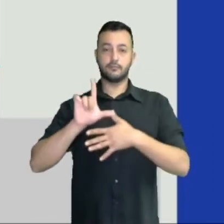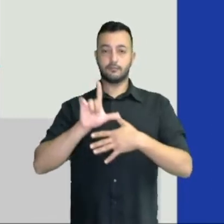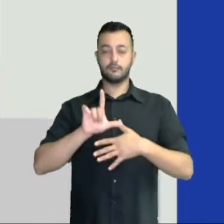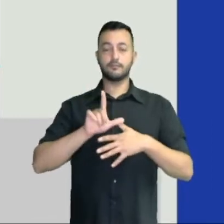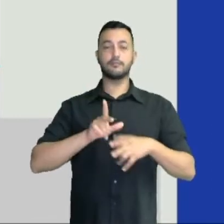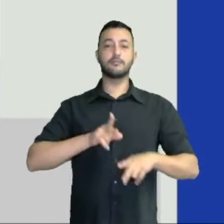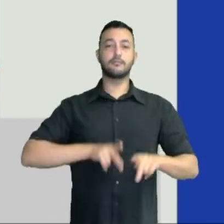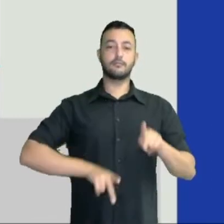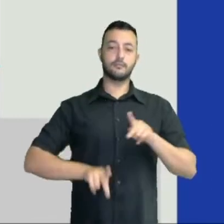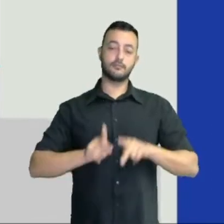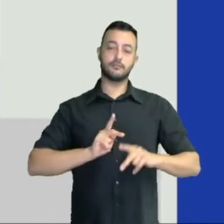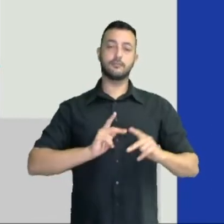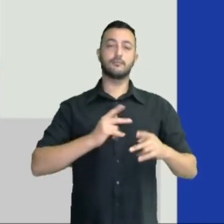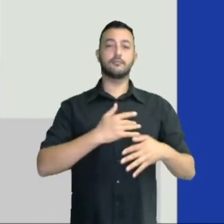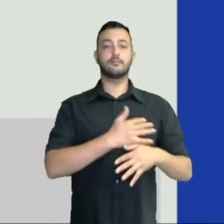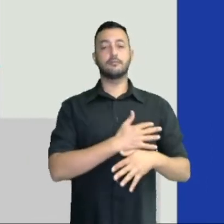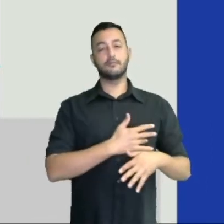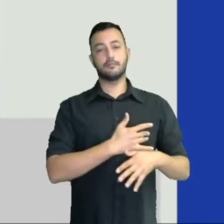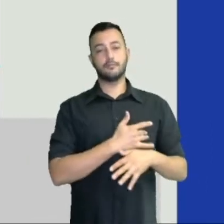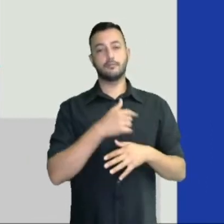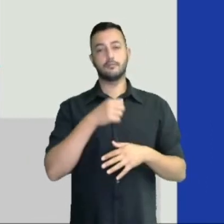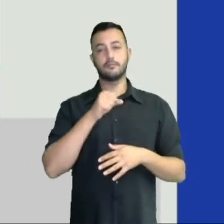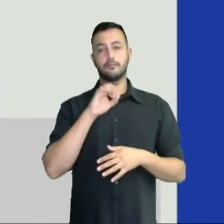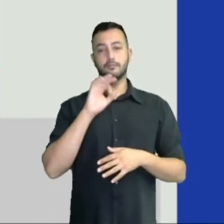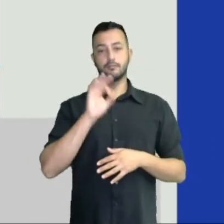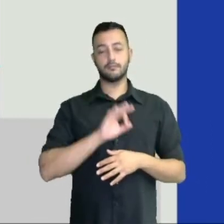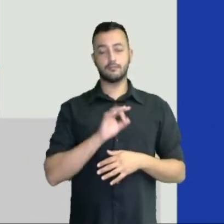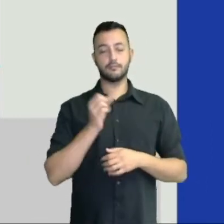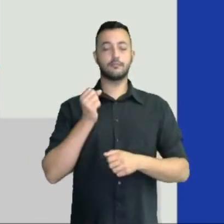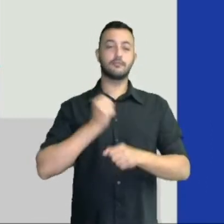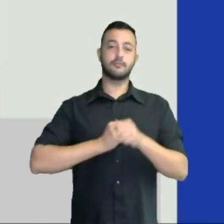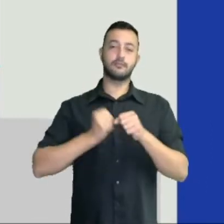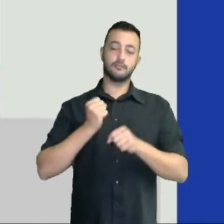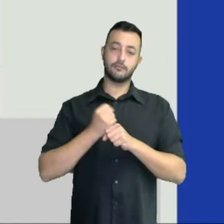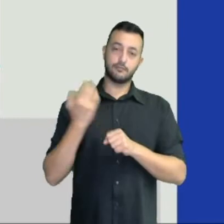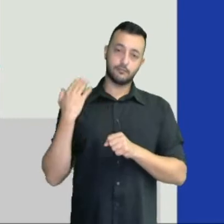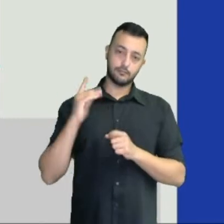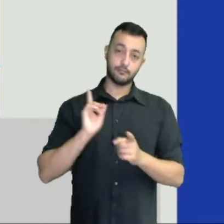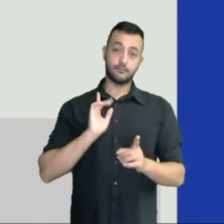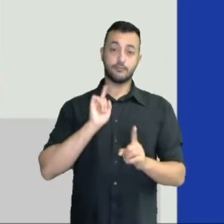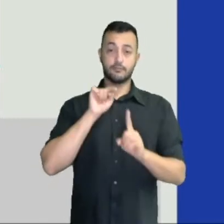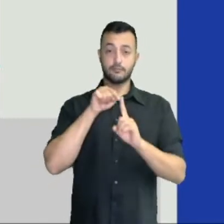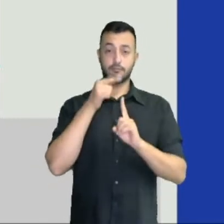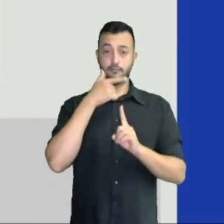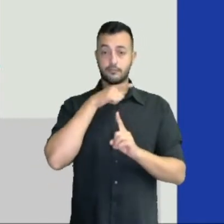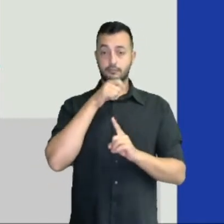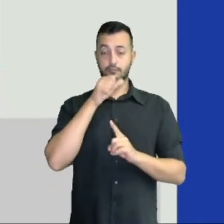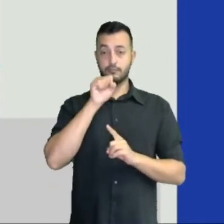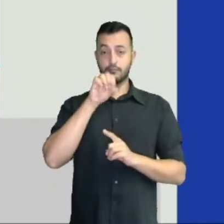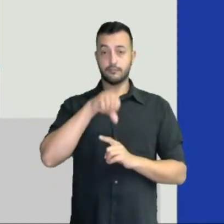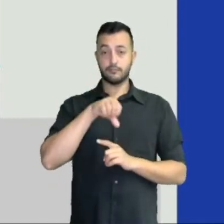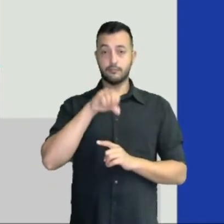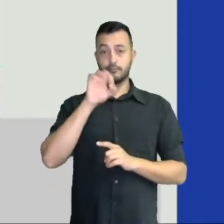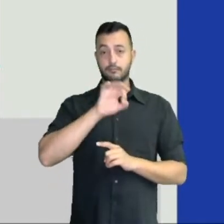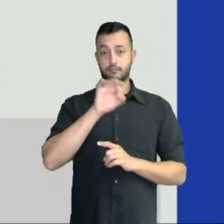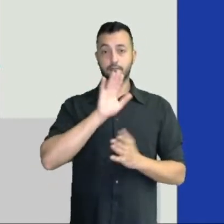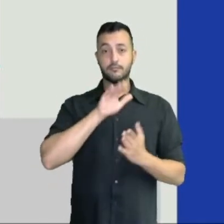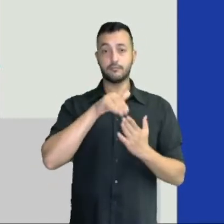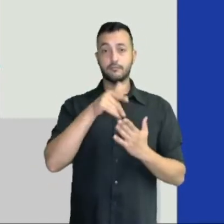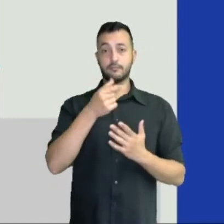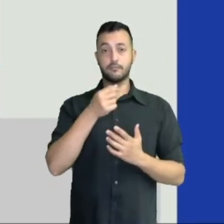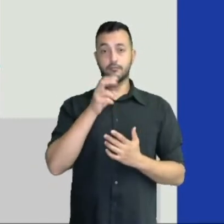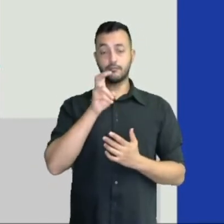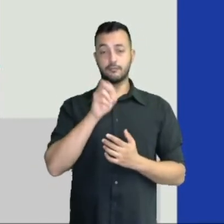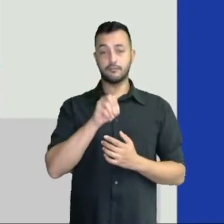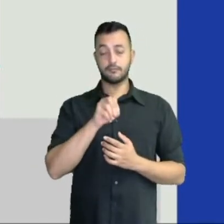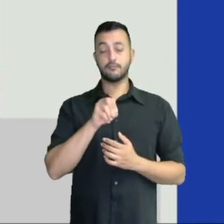a população urbana já era de 80% naquele ano e deverá alcançar 89% em 2050. A